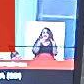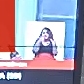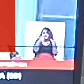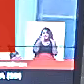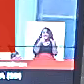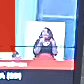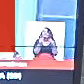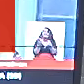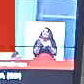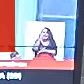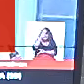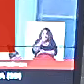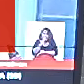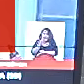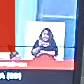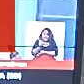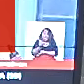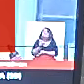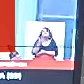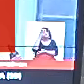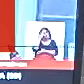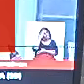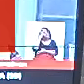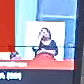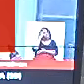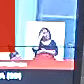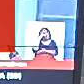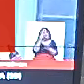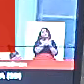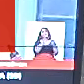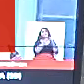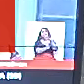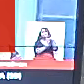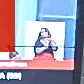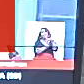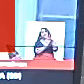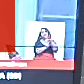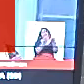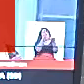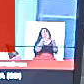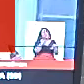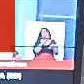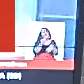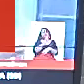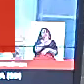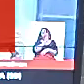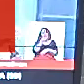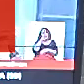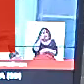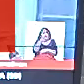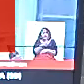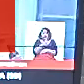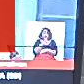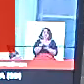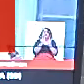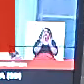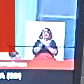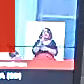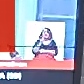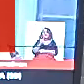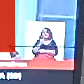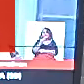gratuidade. A gente sabe que a maior parte das empresas, visando lucro, não vão ter muito esse interesse, como demonstrou a doutora Zaira, que não